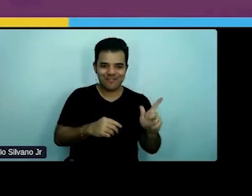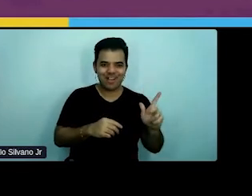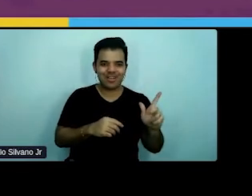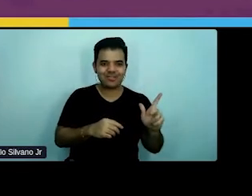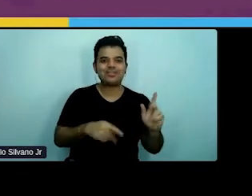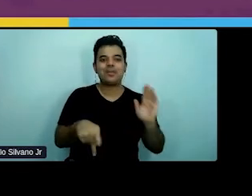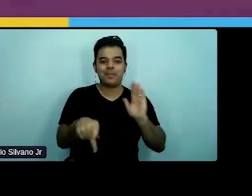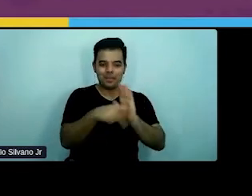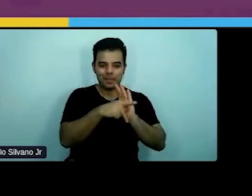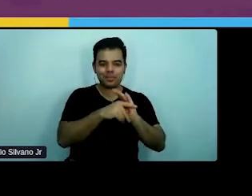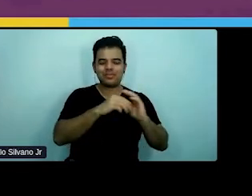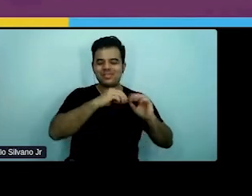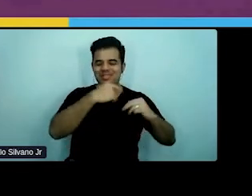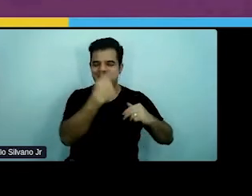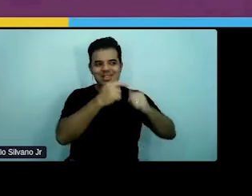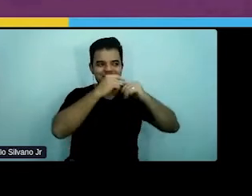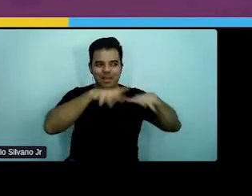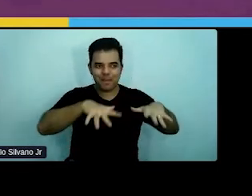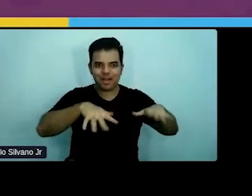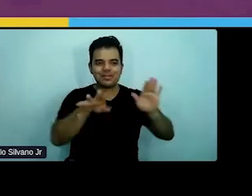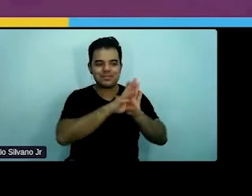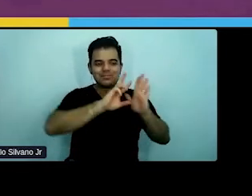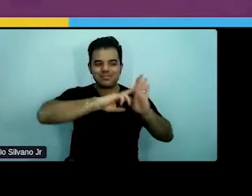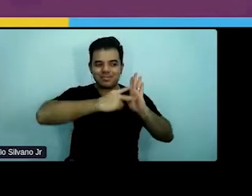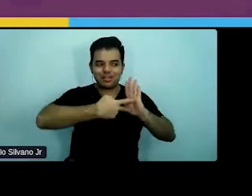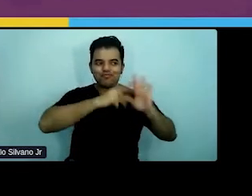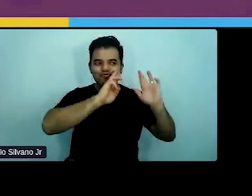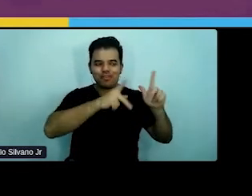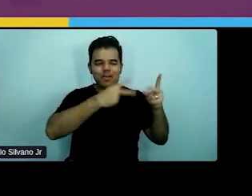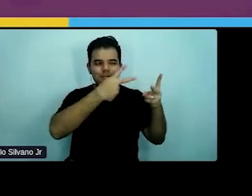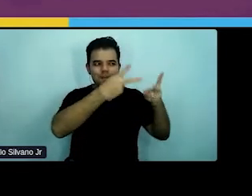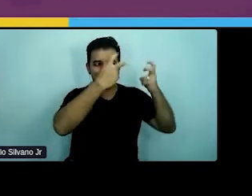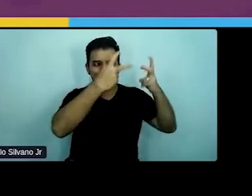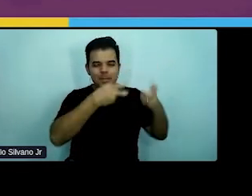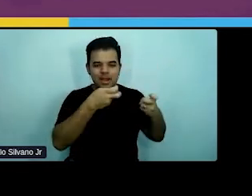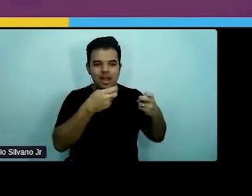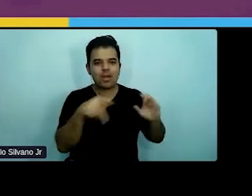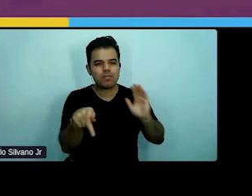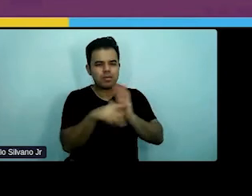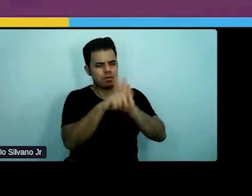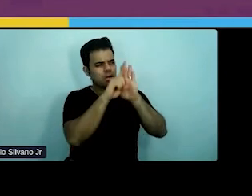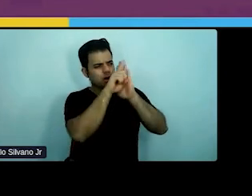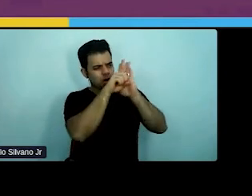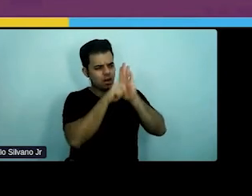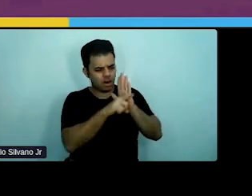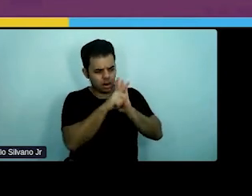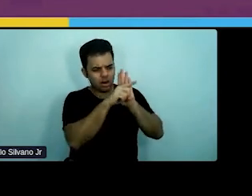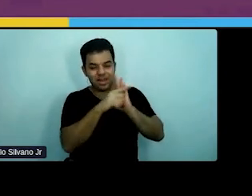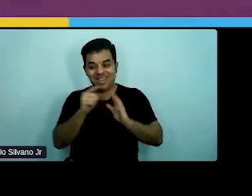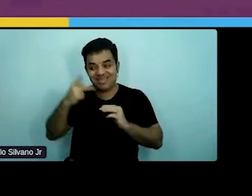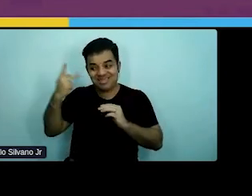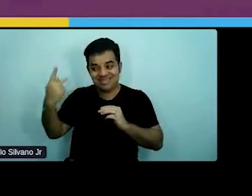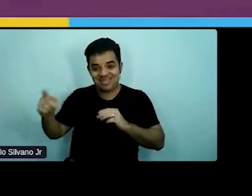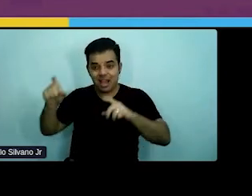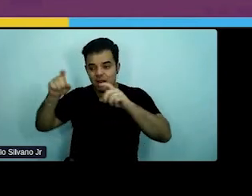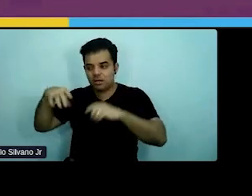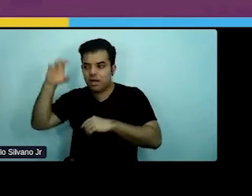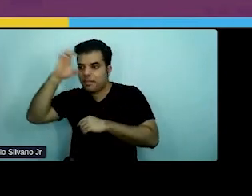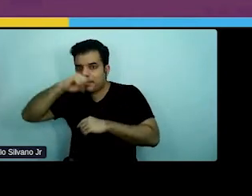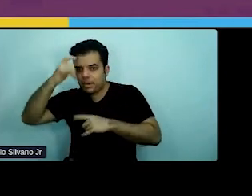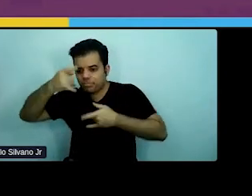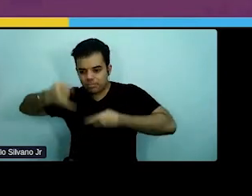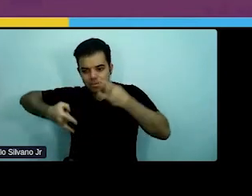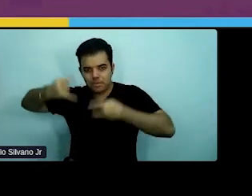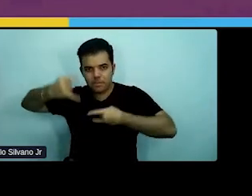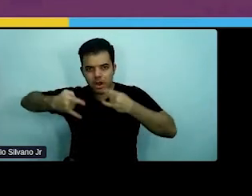classes gramaticais e significados também diferentes. E aí, de forma análoga, né, uma máquina, ela também, né,